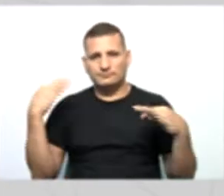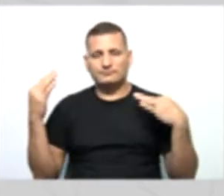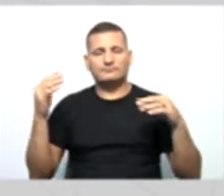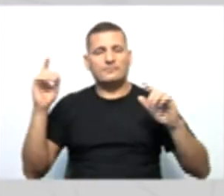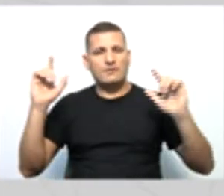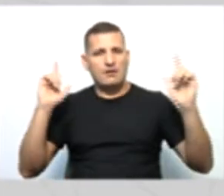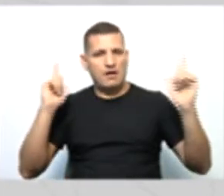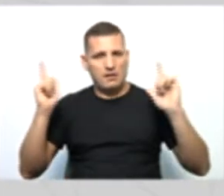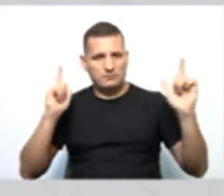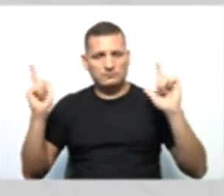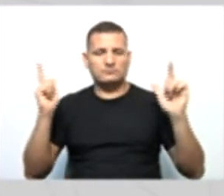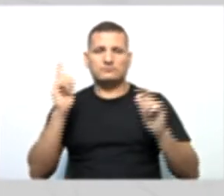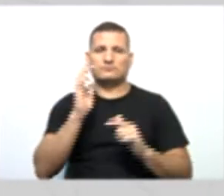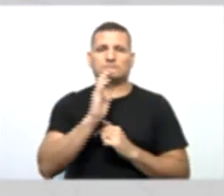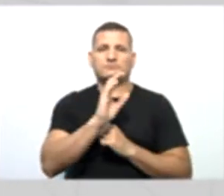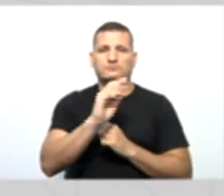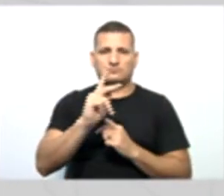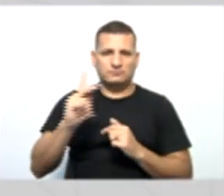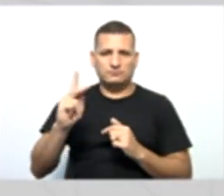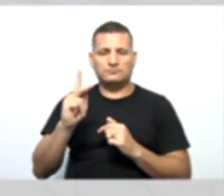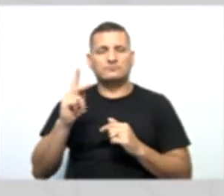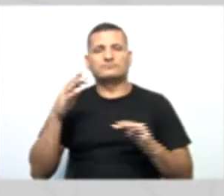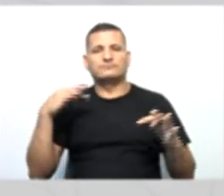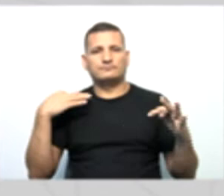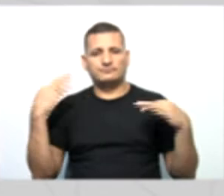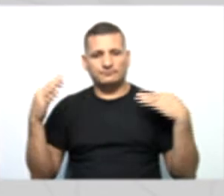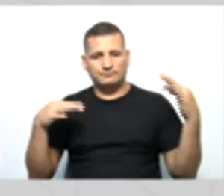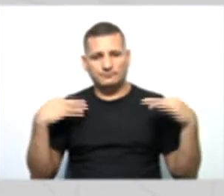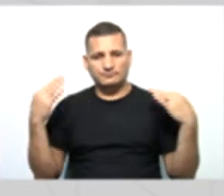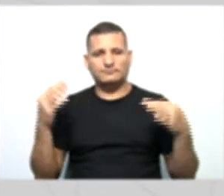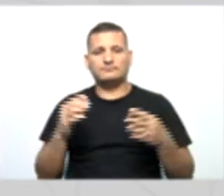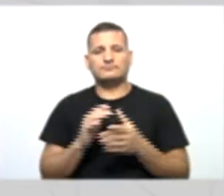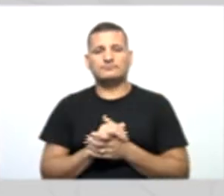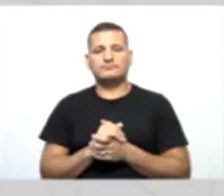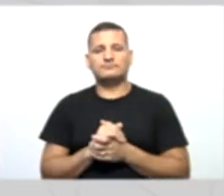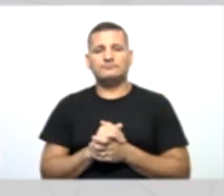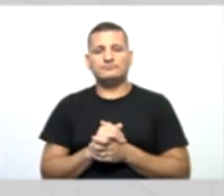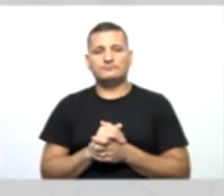aventura, cooperativa de turismo,